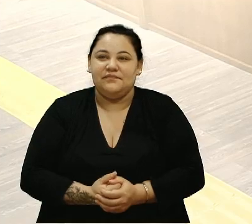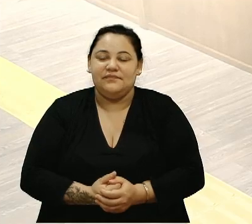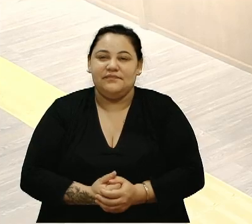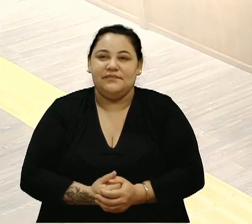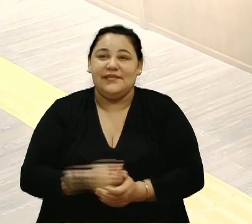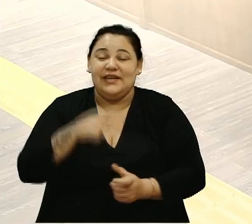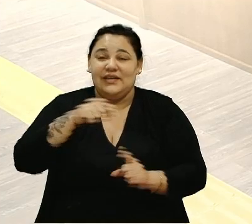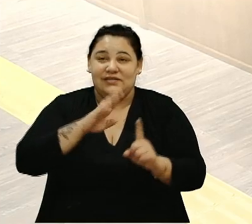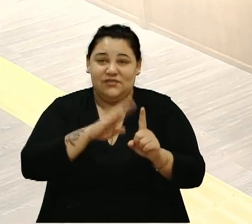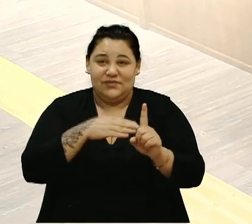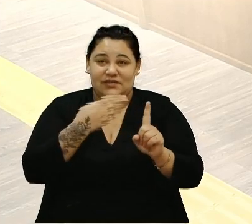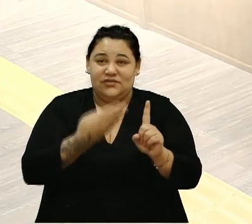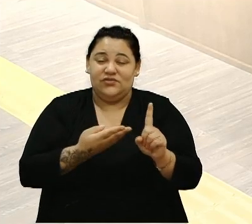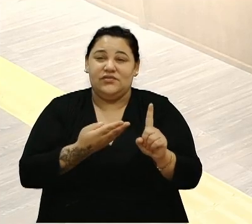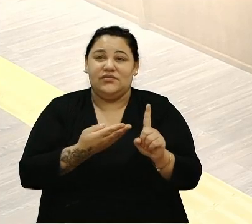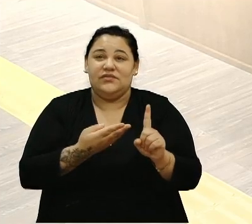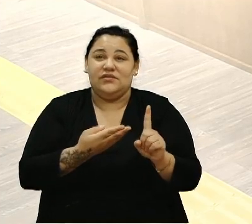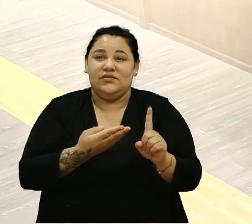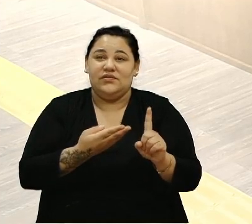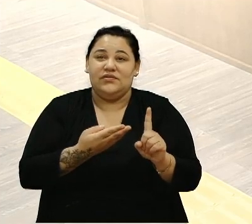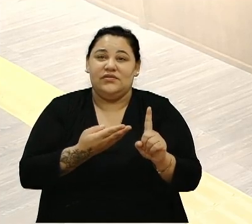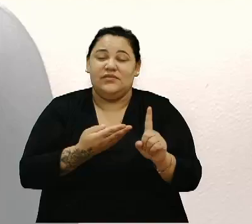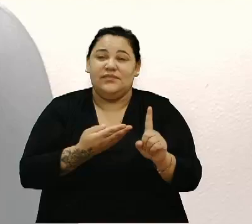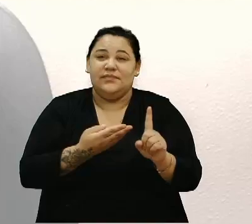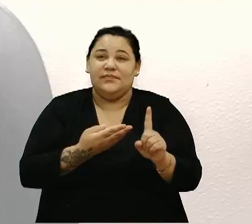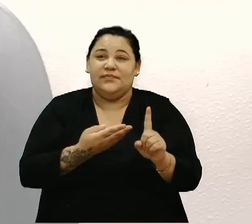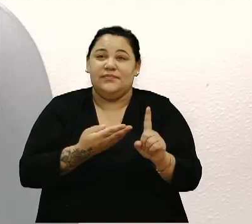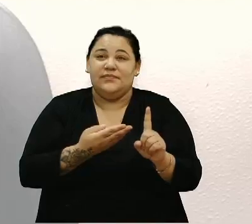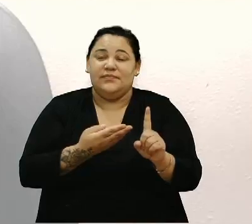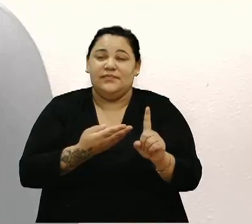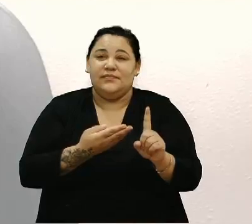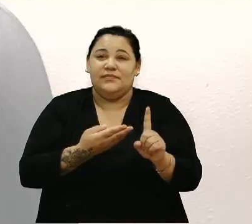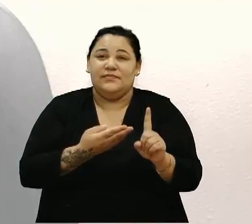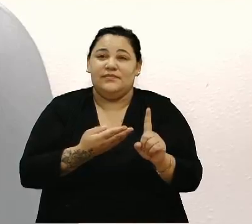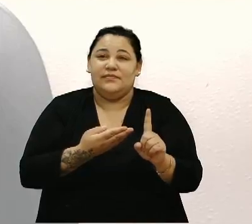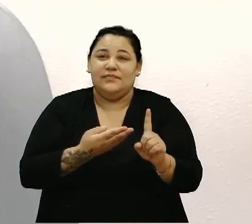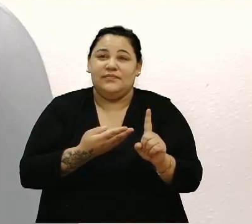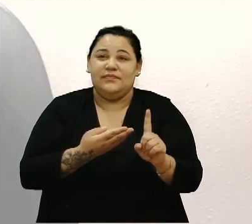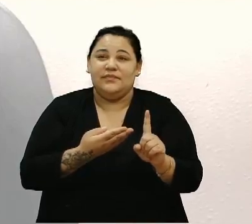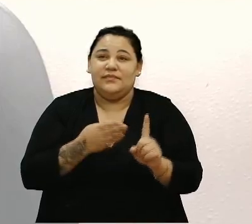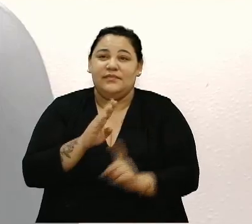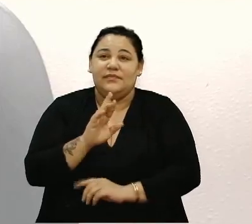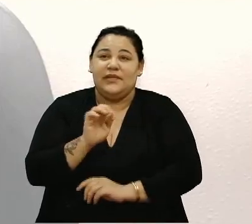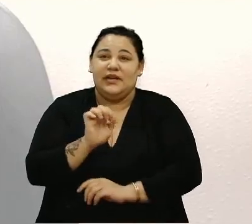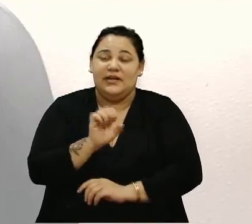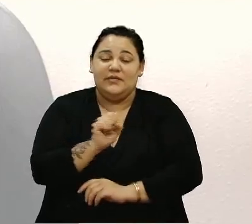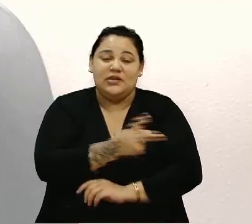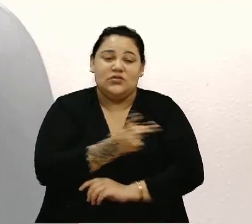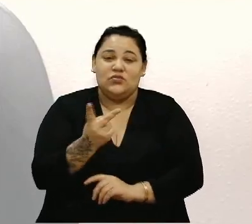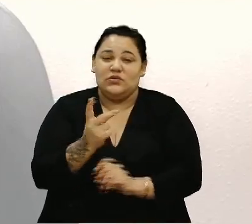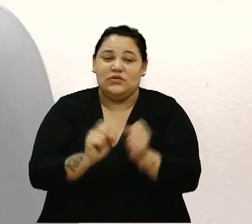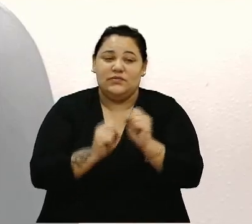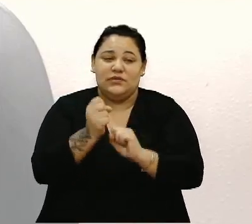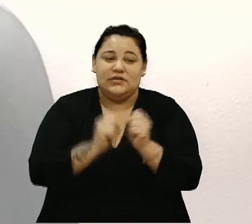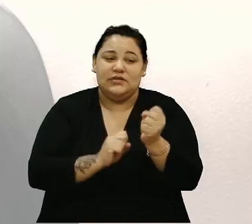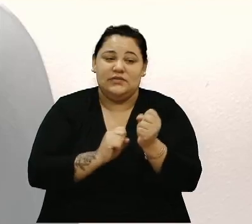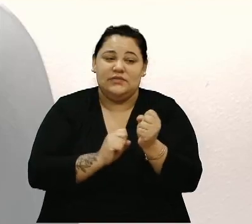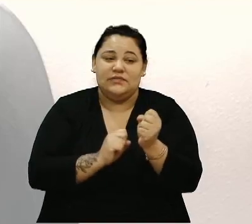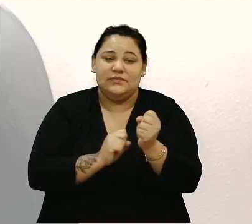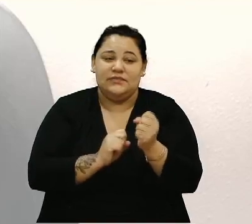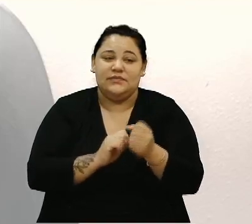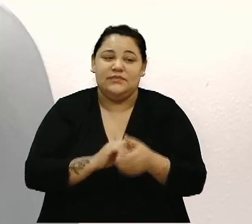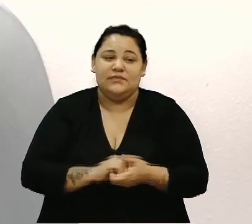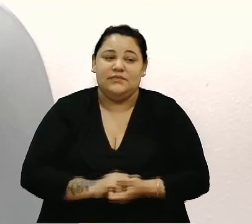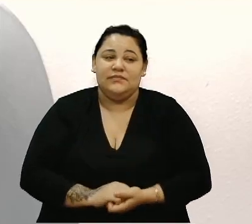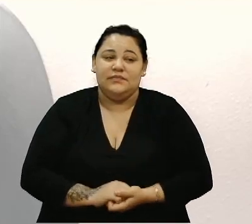nesta homenagem, tanto para a Braese quanto para a Progás. Foram duas empresas que